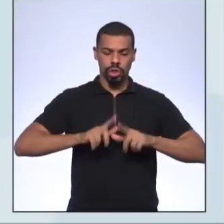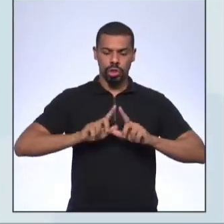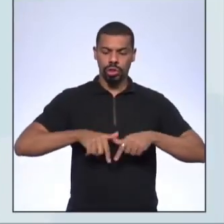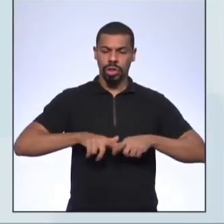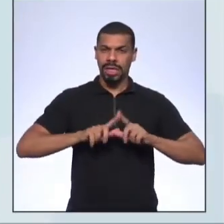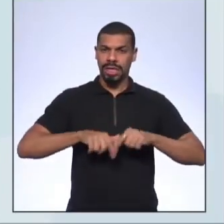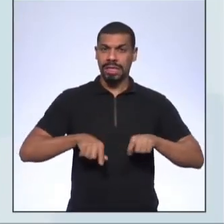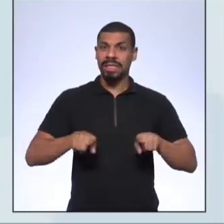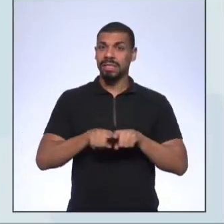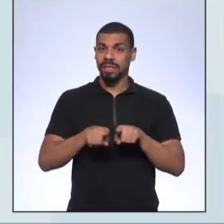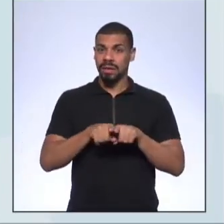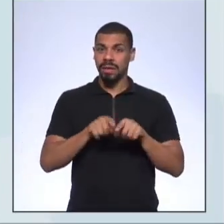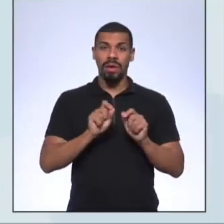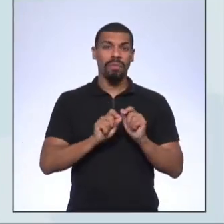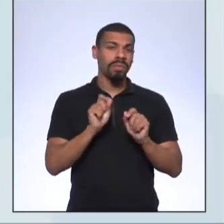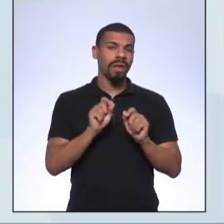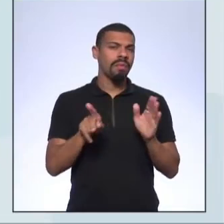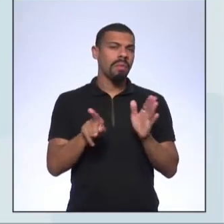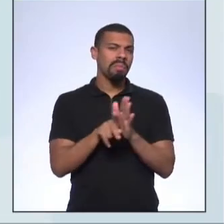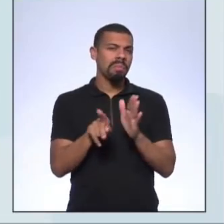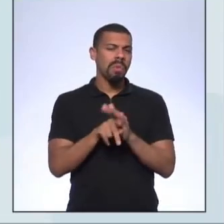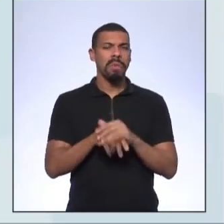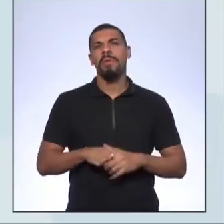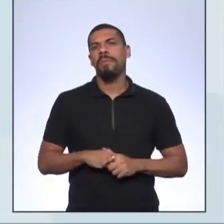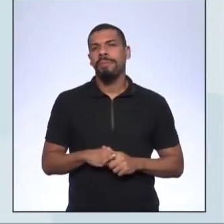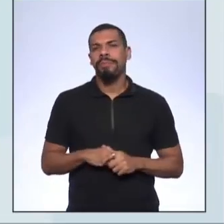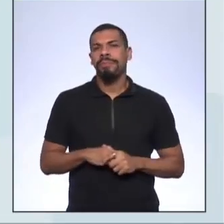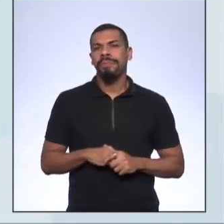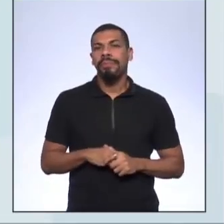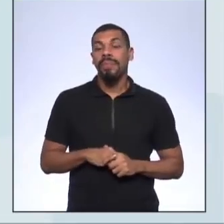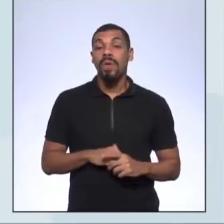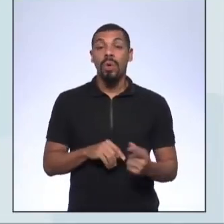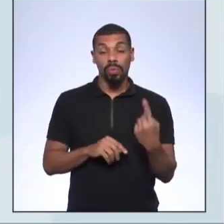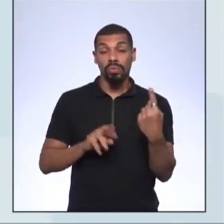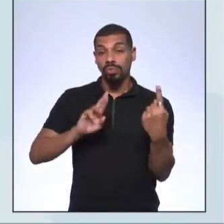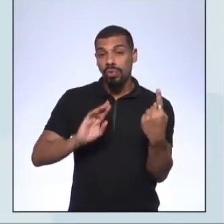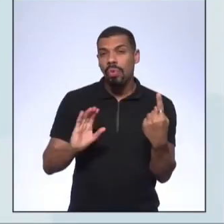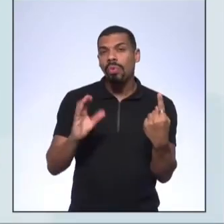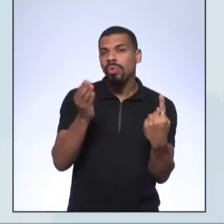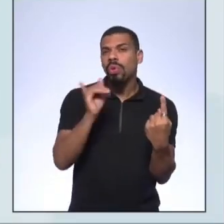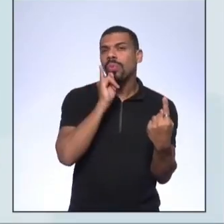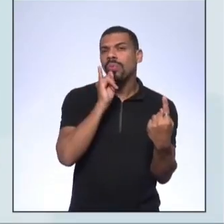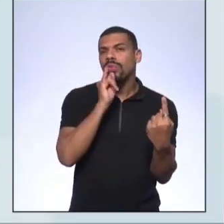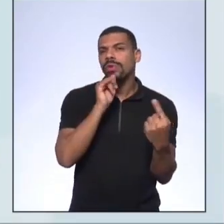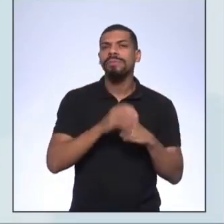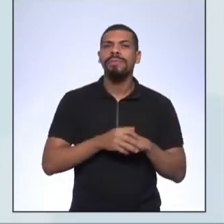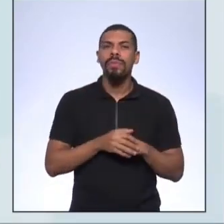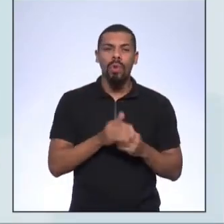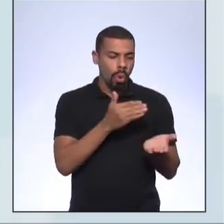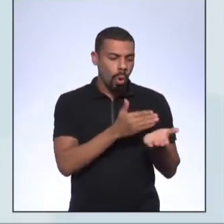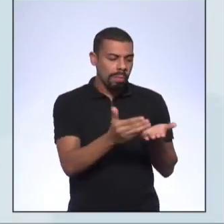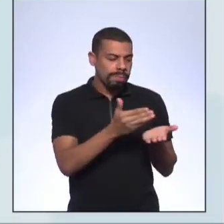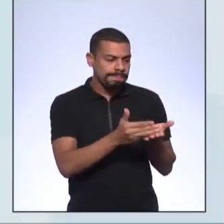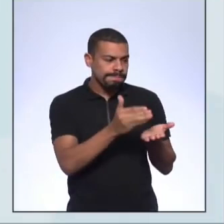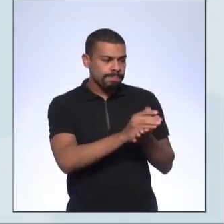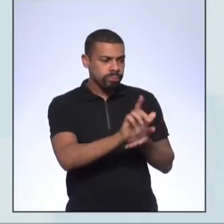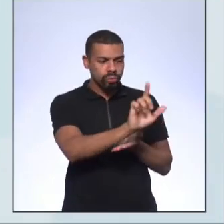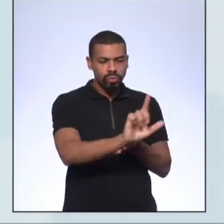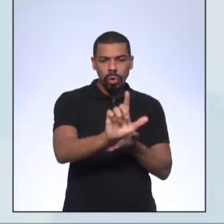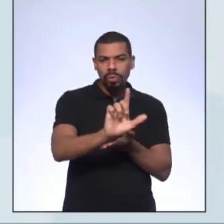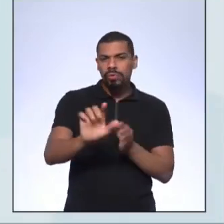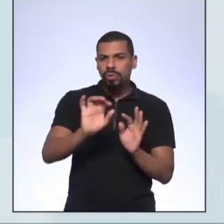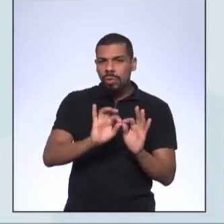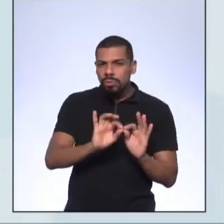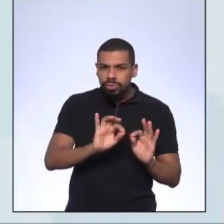estava sob o domínio dos muçulmanos, né, e um dos resultados das cruzadas foi justamente o comércio de longa distância.